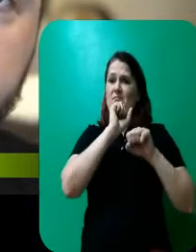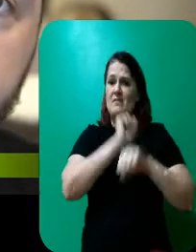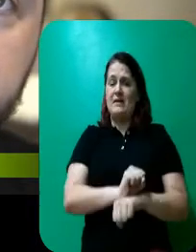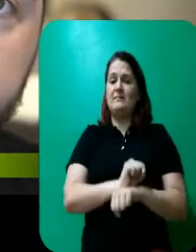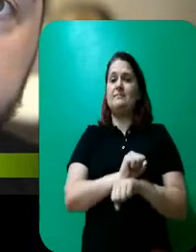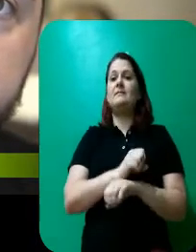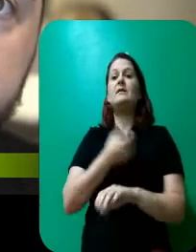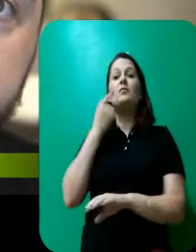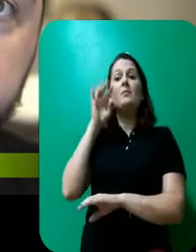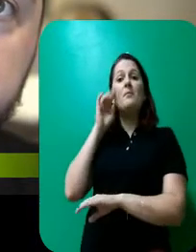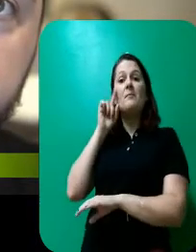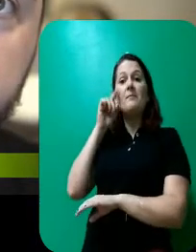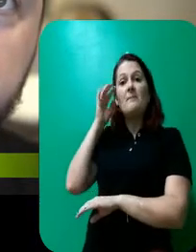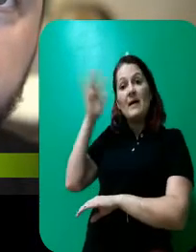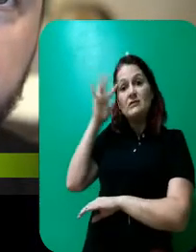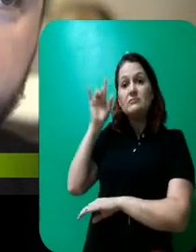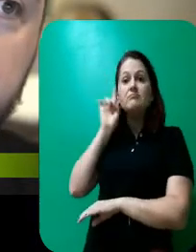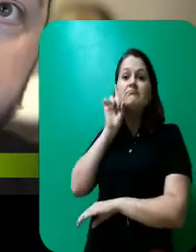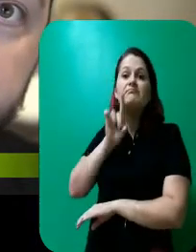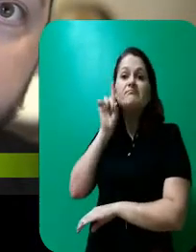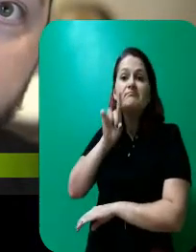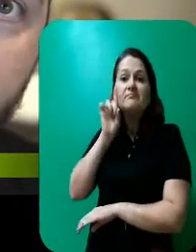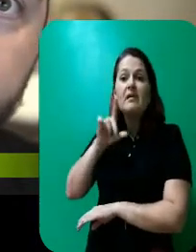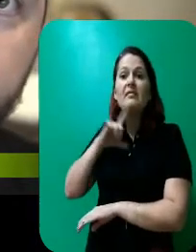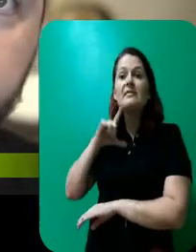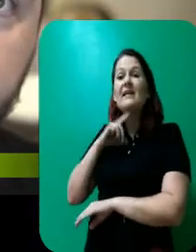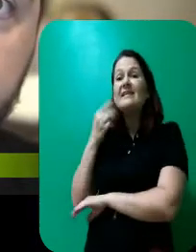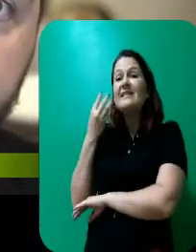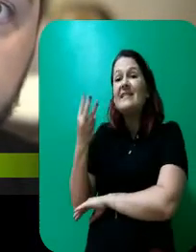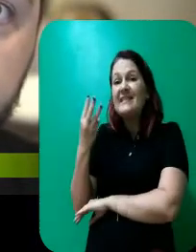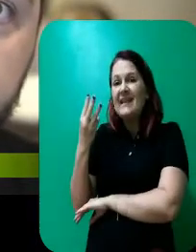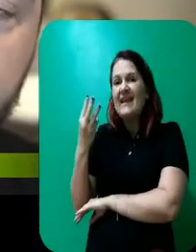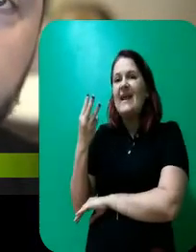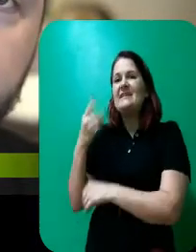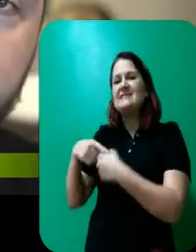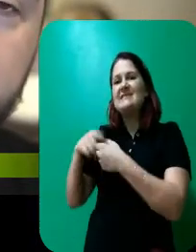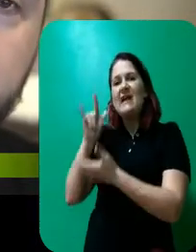acontecendo dentro do país. 3 cantos onde o número de casos